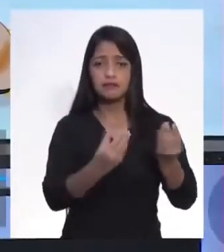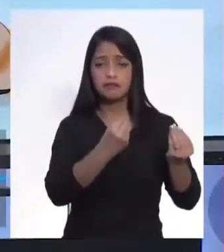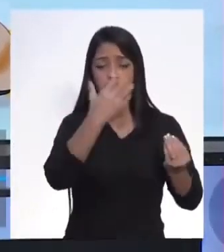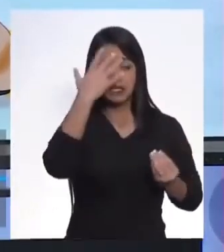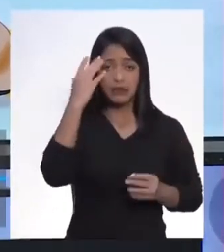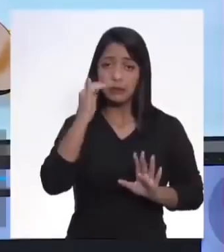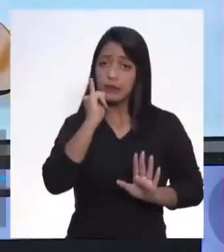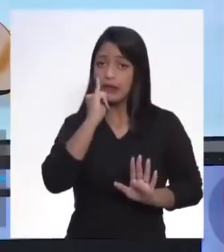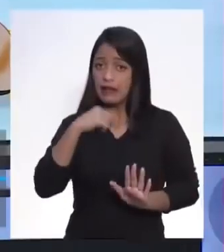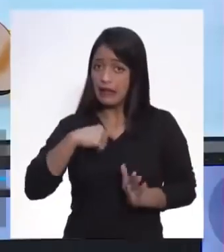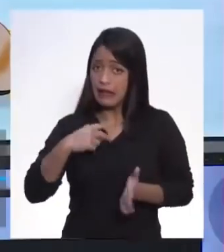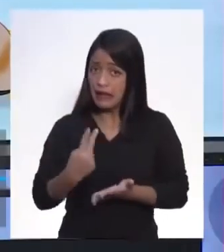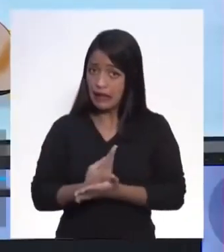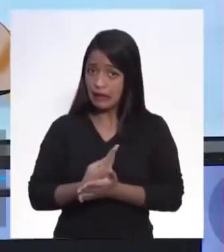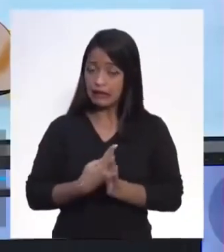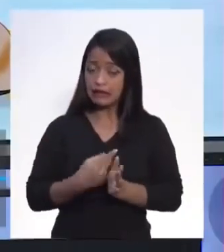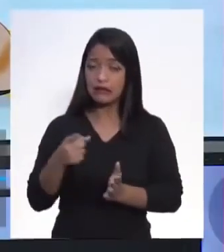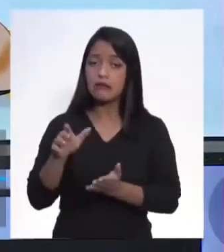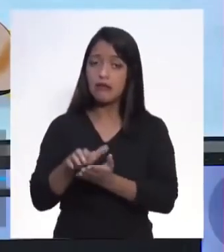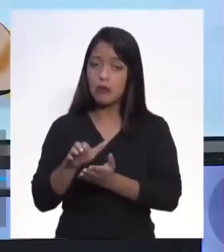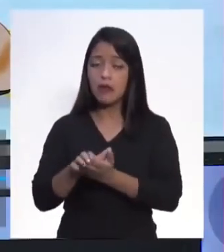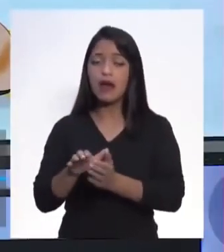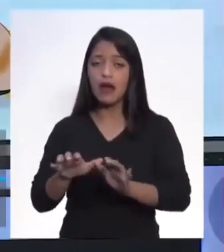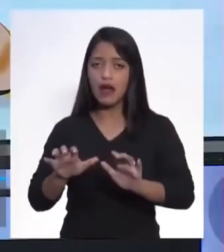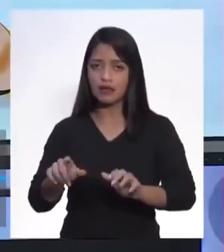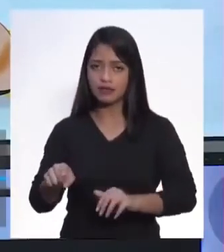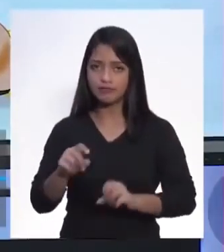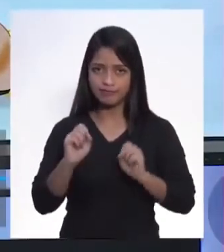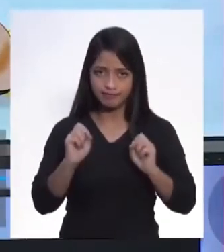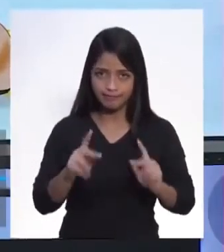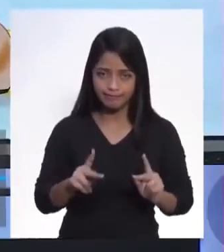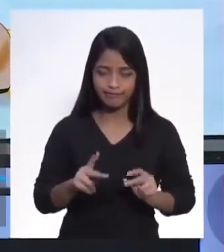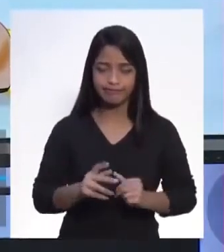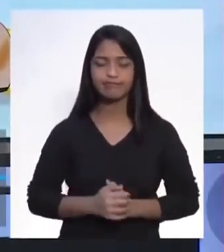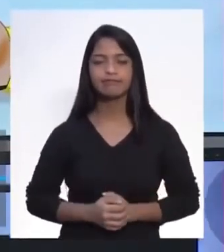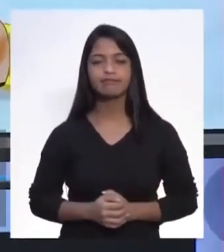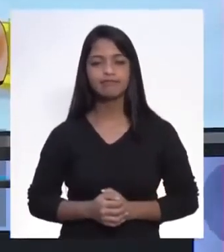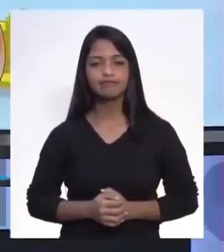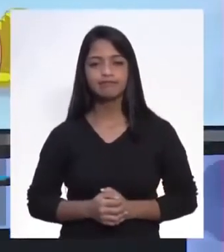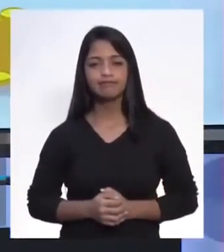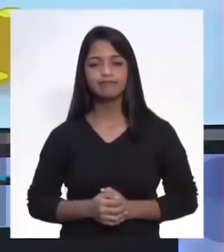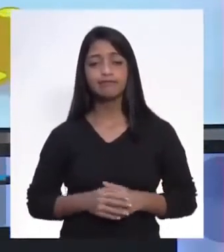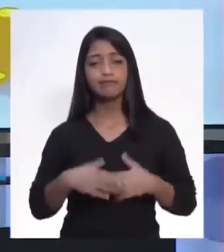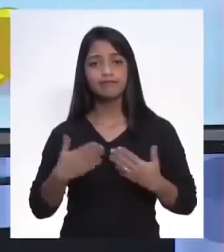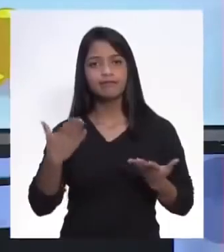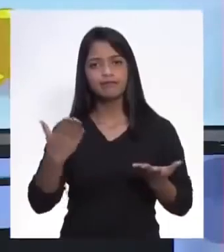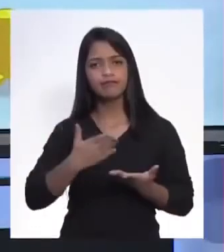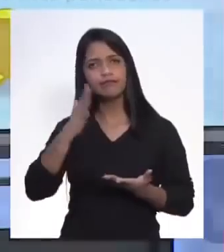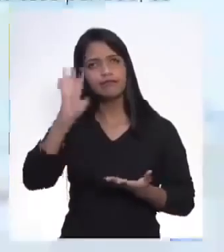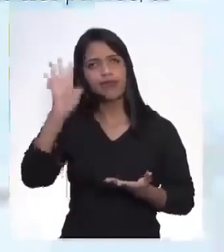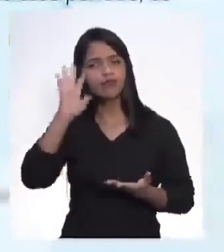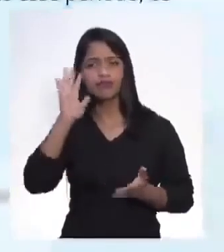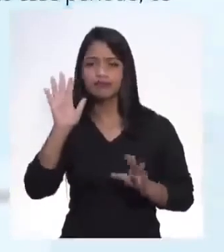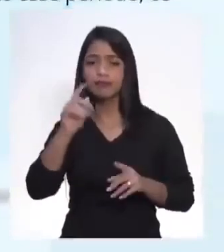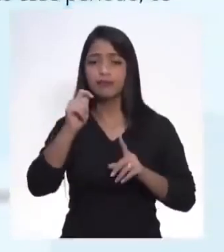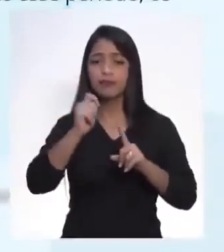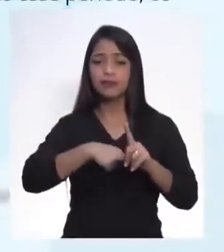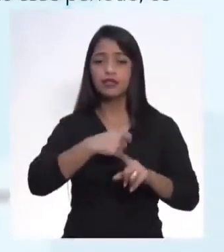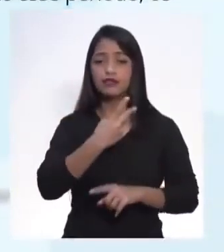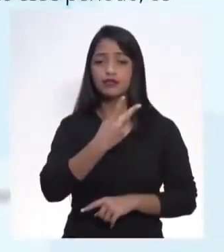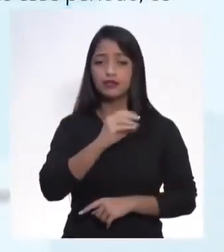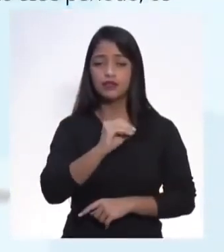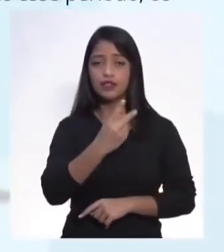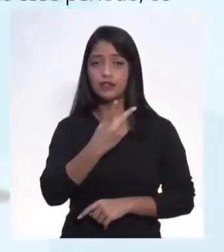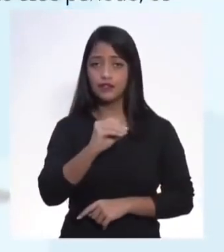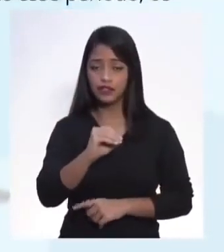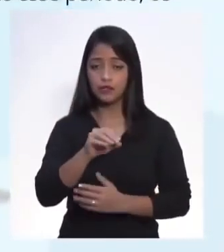se estiver errado, é exatamente essa questão. Tudo bem? Então, a gente vai imaginar que num certo mês de 2020, a caderneta